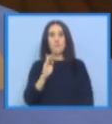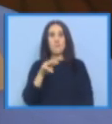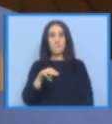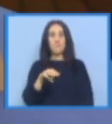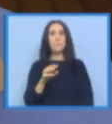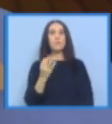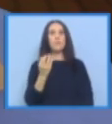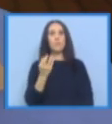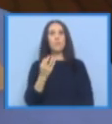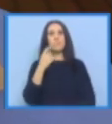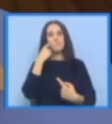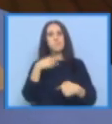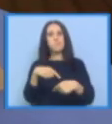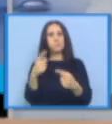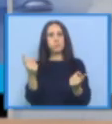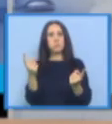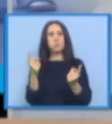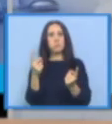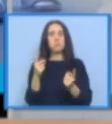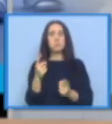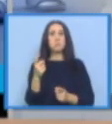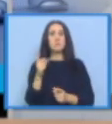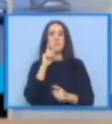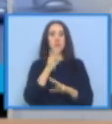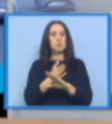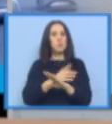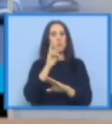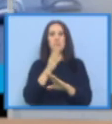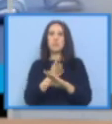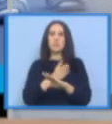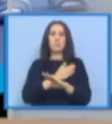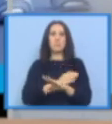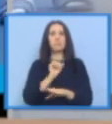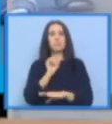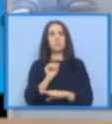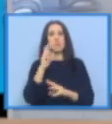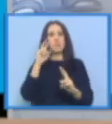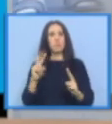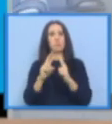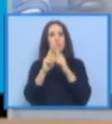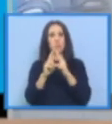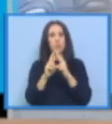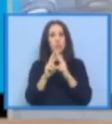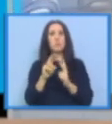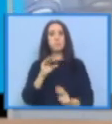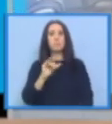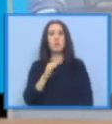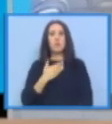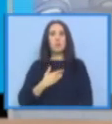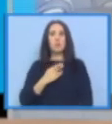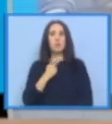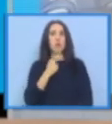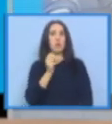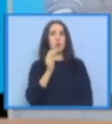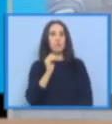foi apresentado na véspera ou antevéspera do encontro de Davos, diz